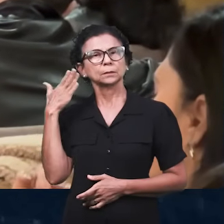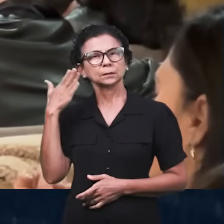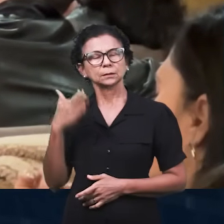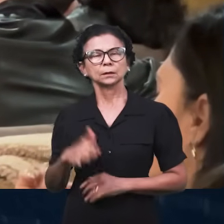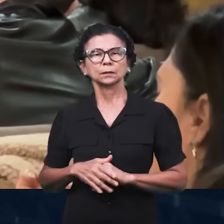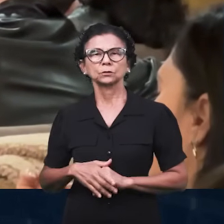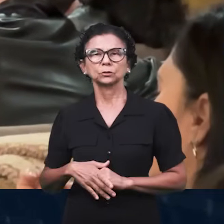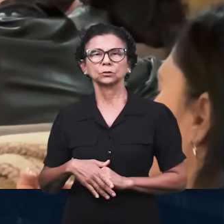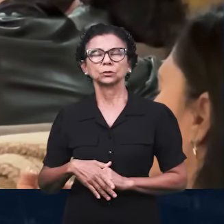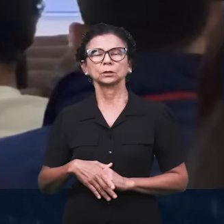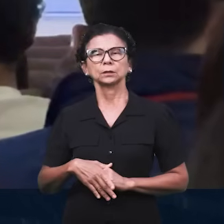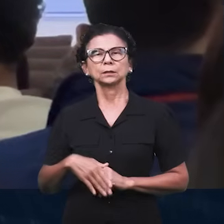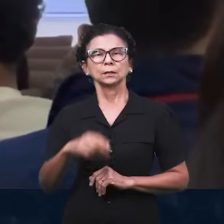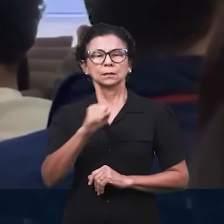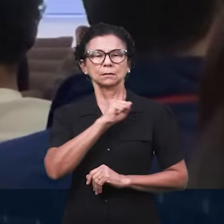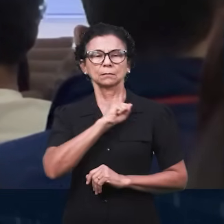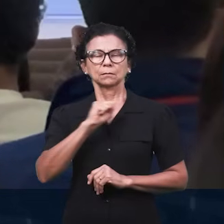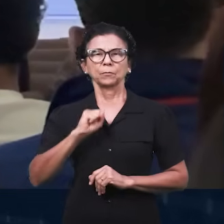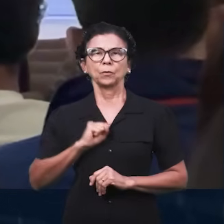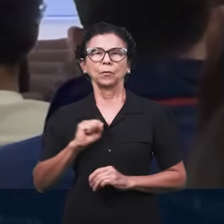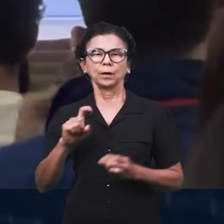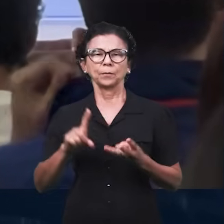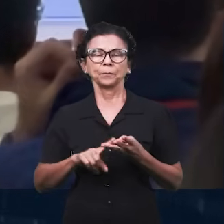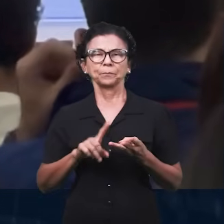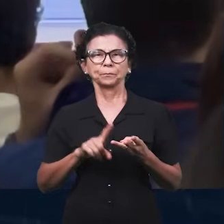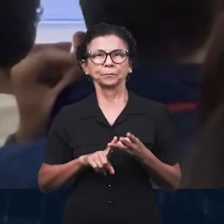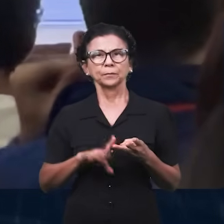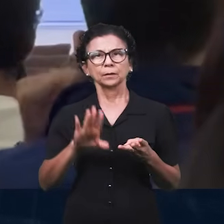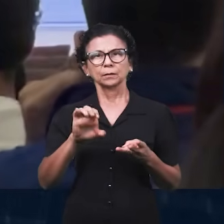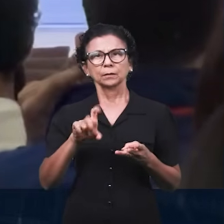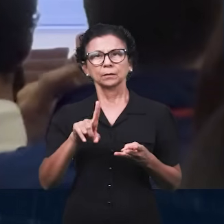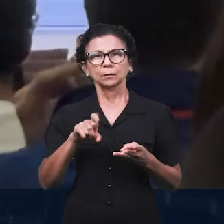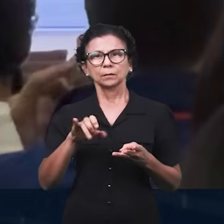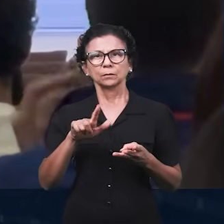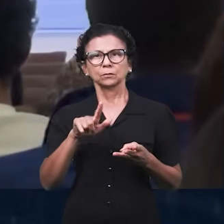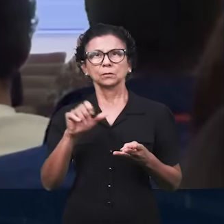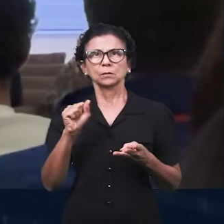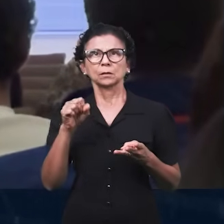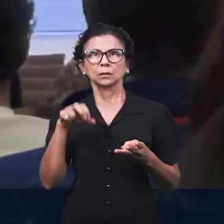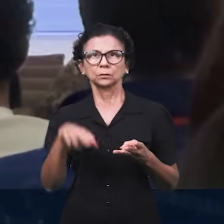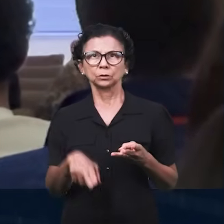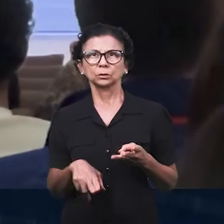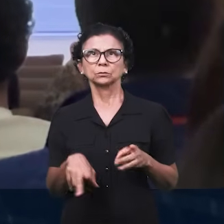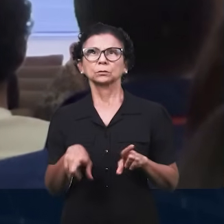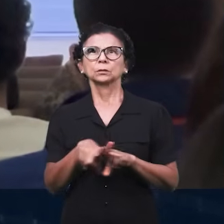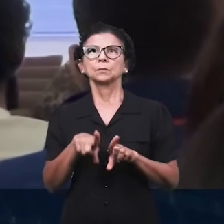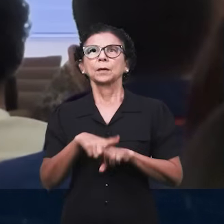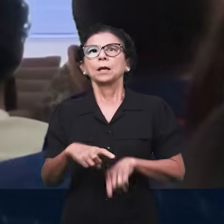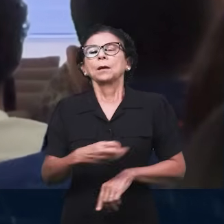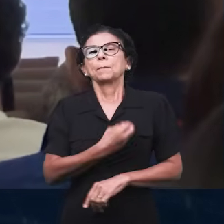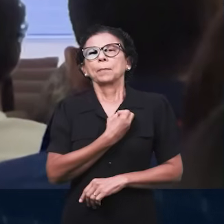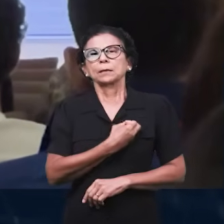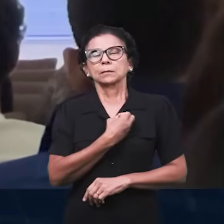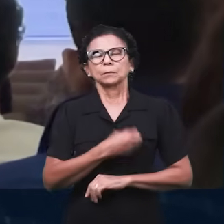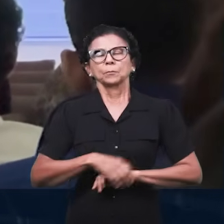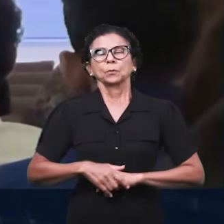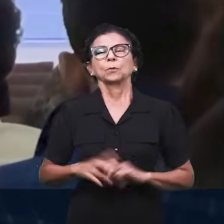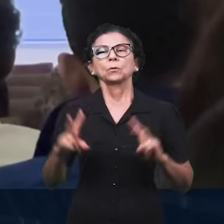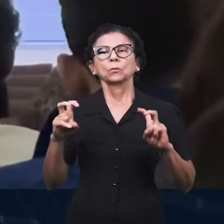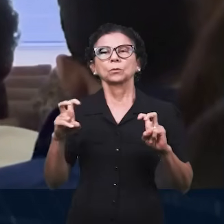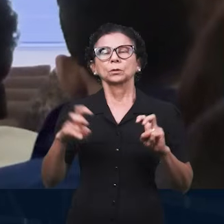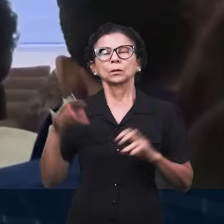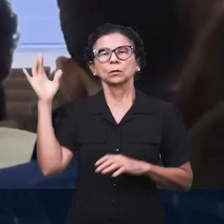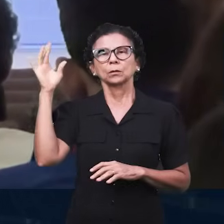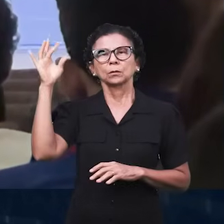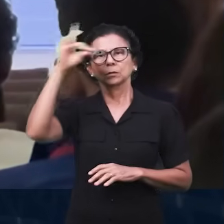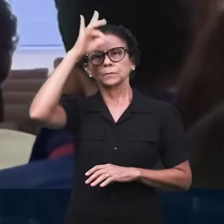Davi. A terceira aula foi ministrada pelo pastor Edilson Rocha Dias, membro do Conselho Presbiteral, com o tema